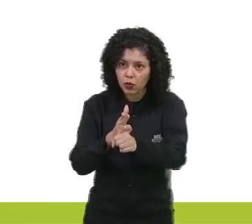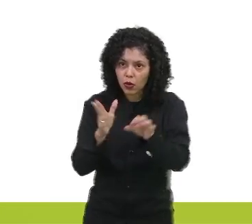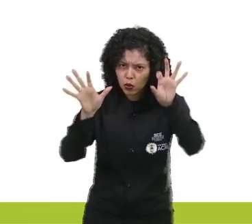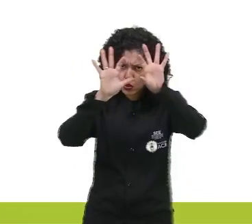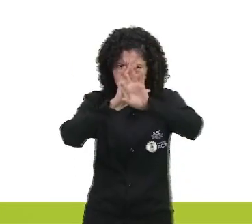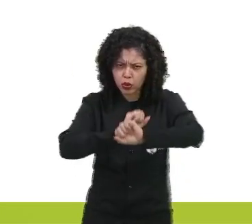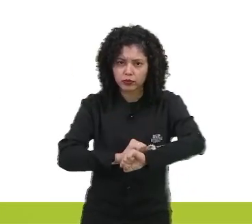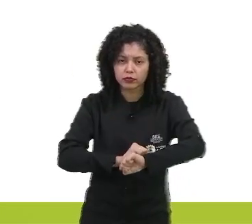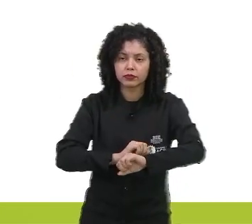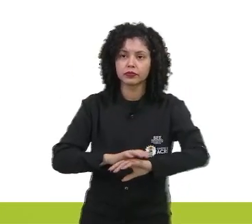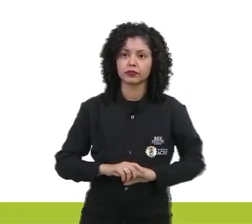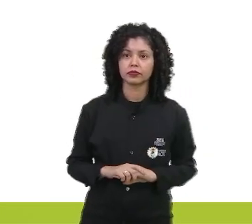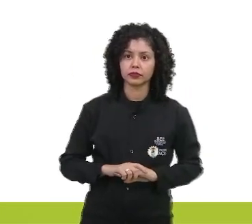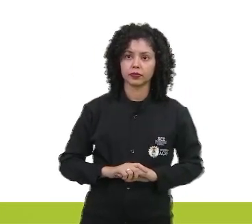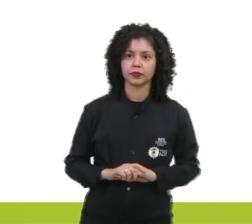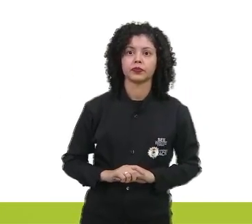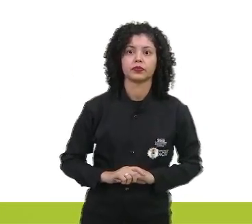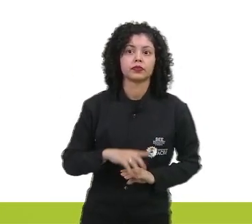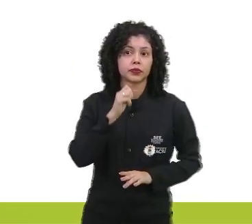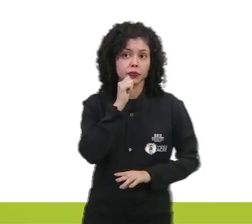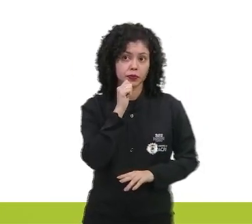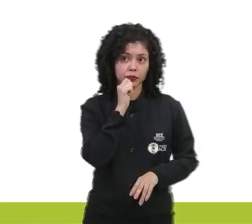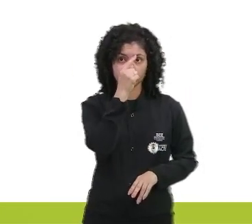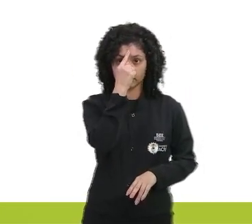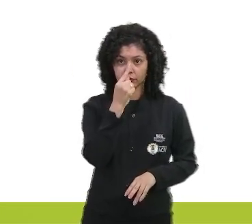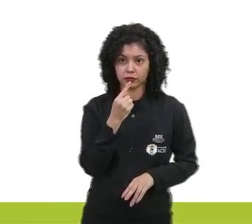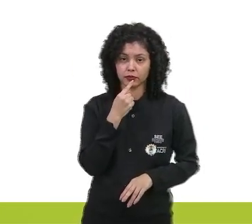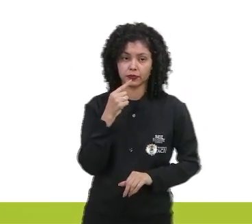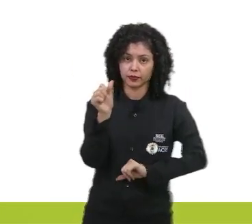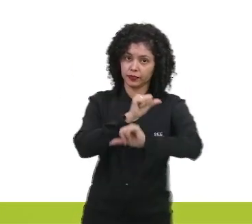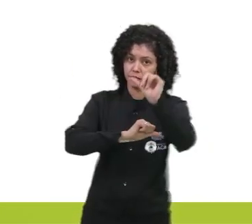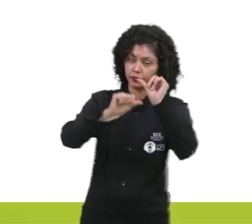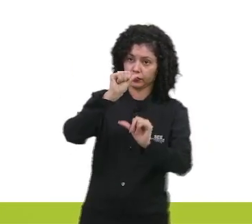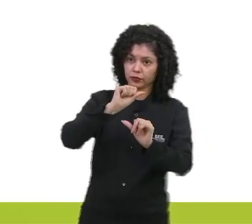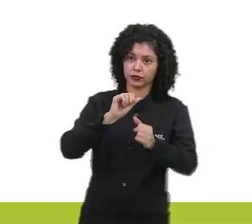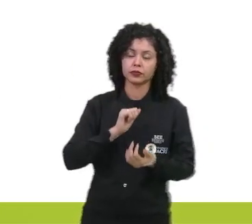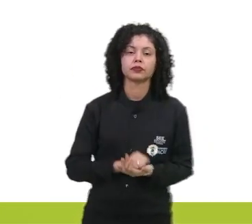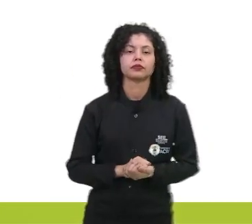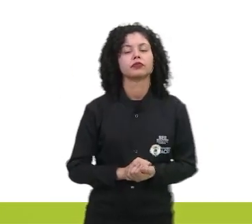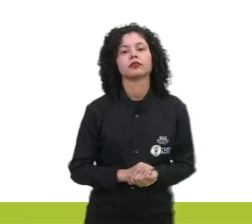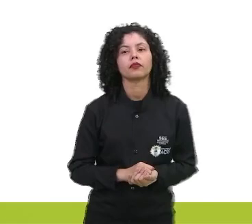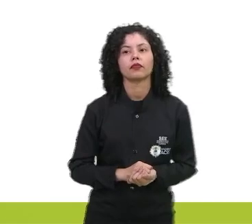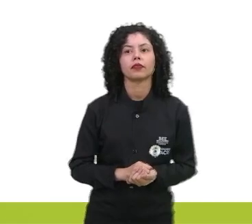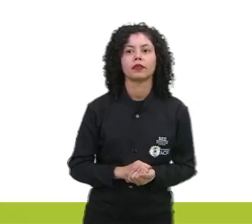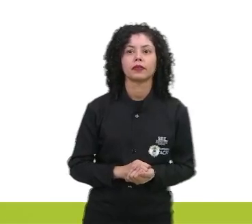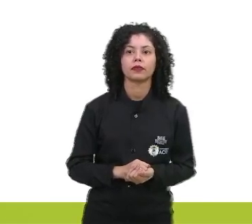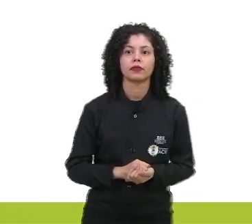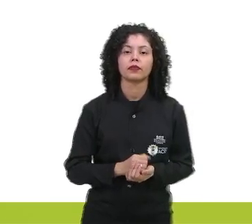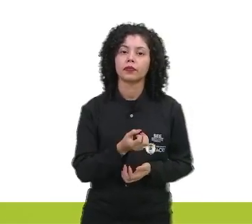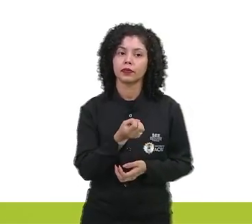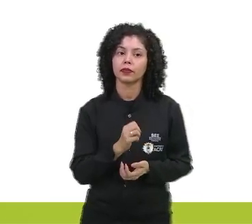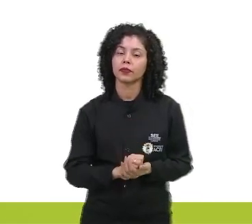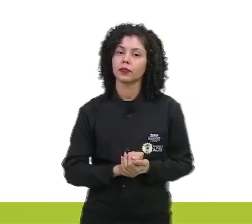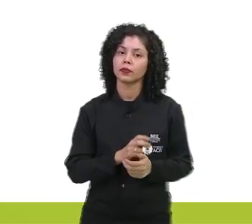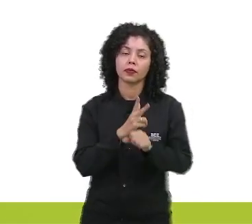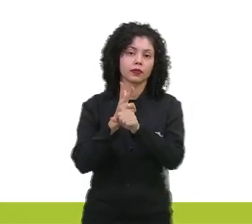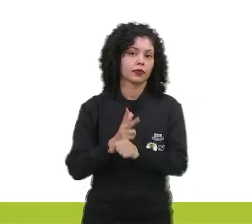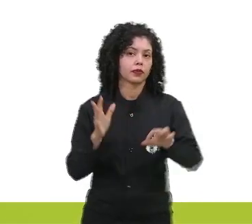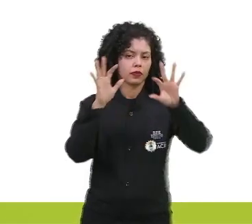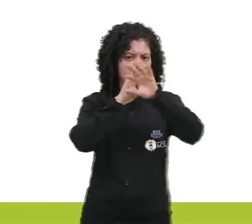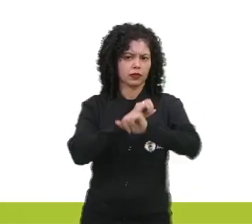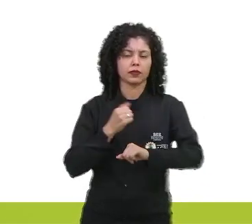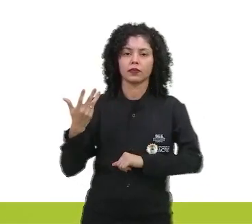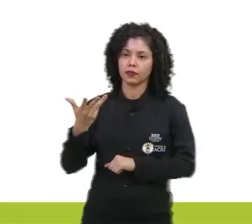escura, capaz de criar imagens invertidas, certo? A câmara escura, na verdade, ela é